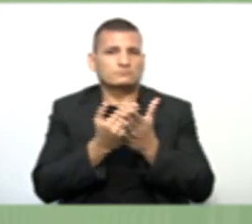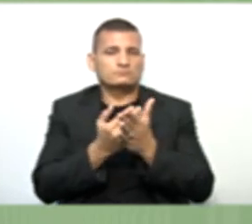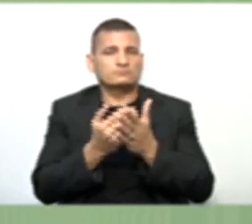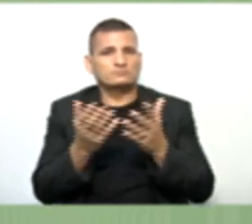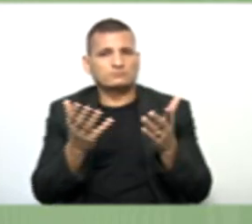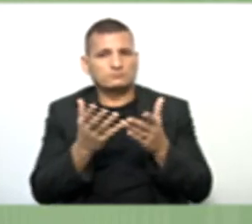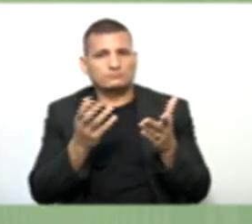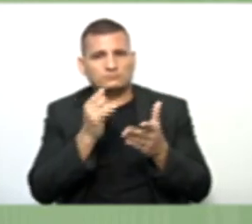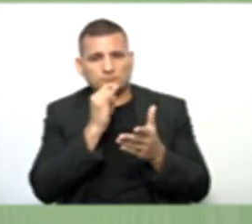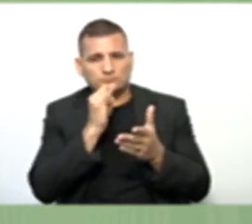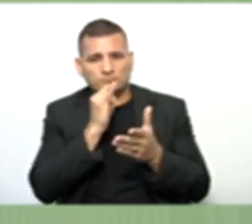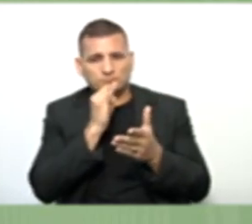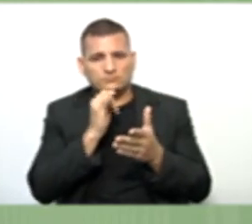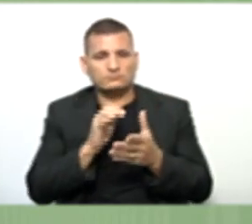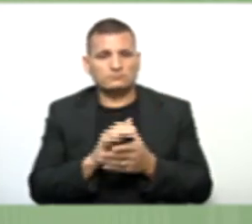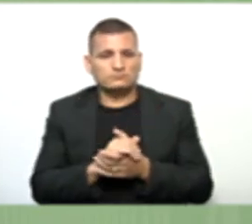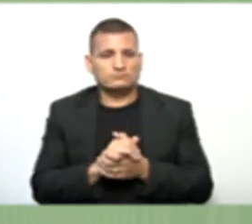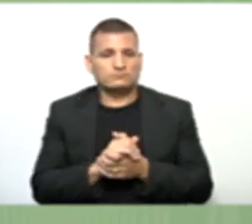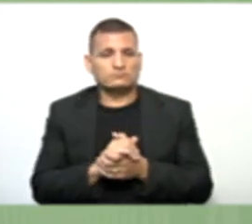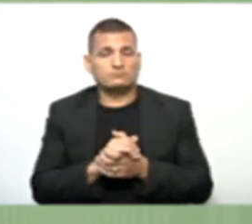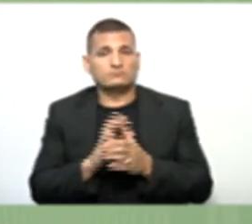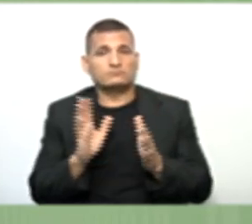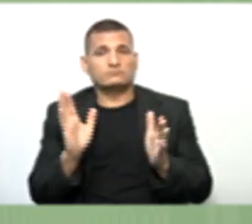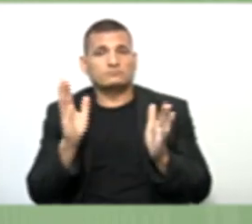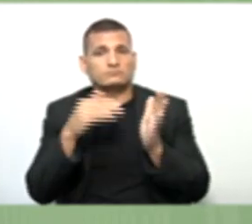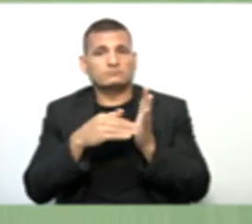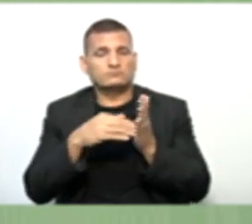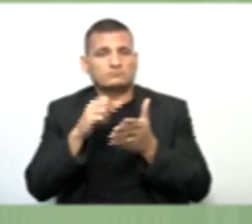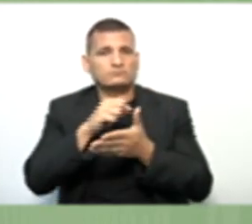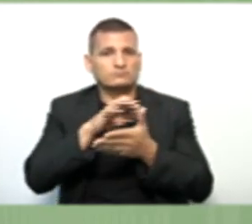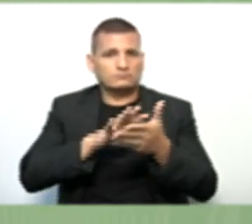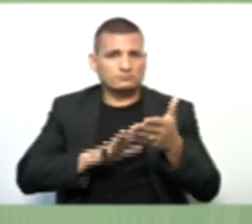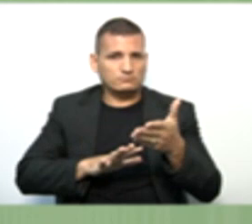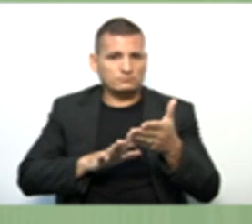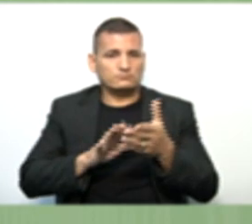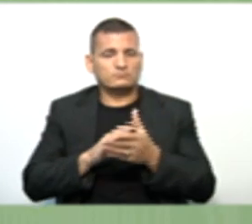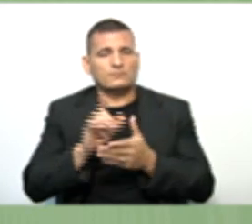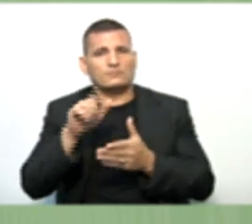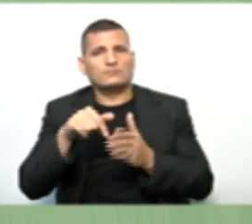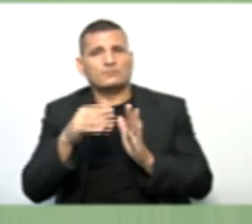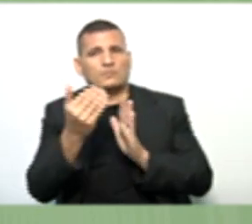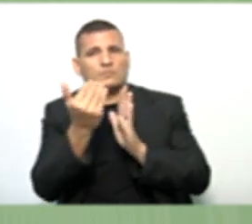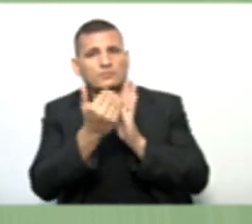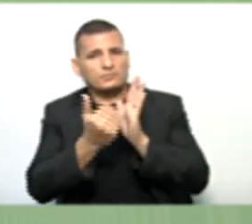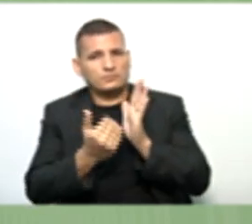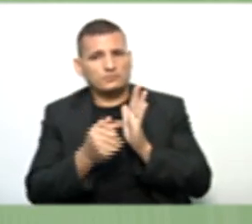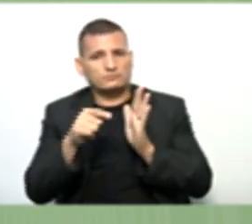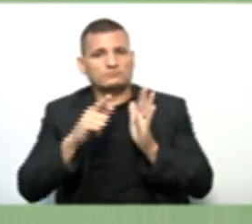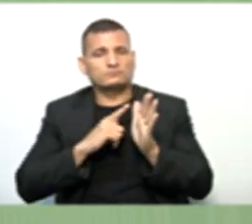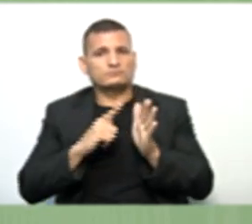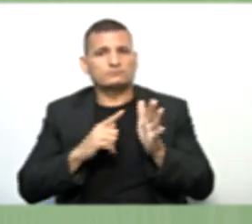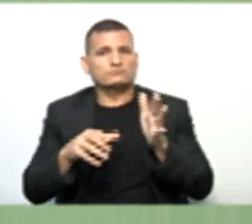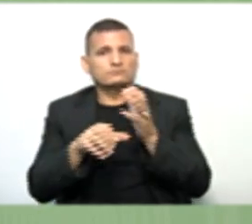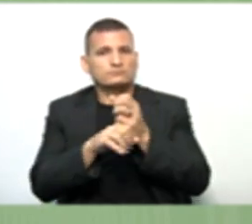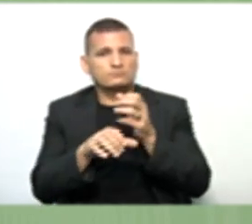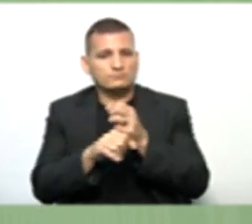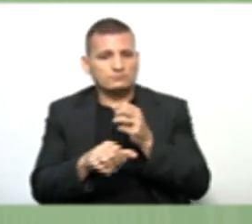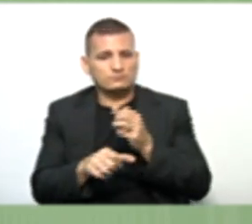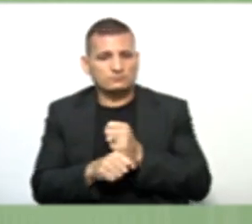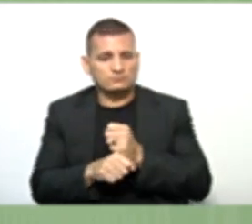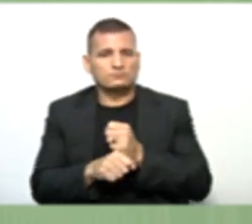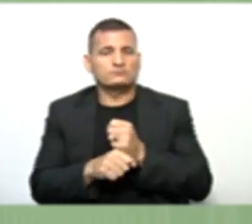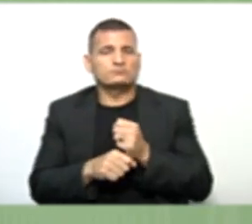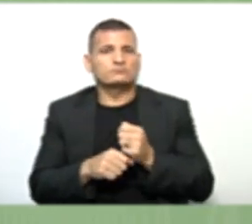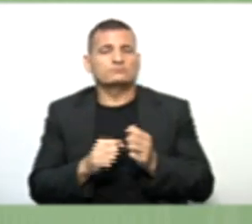exemplos. E a última atividade é para ler um programa que calcula o somatório de 10 números lidos do